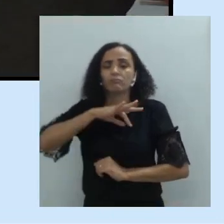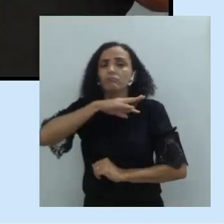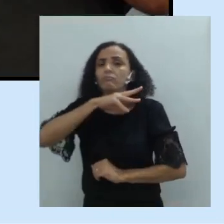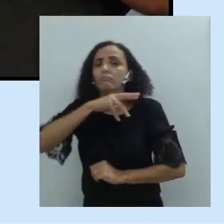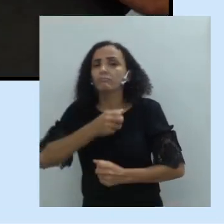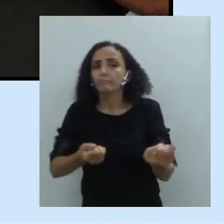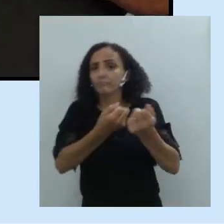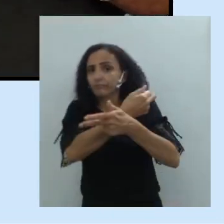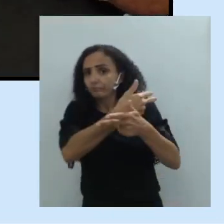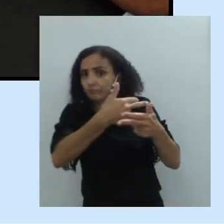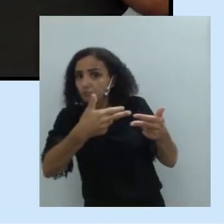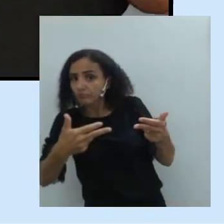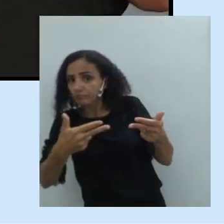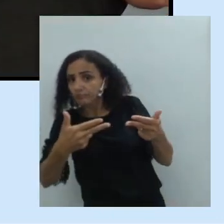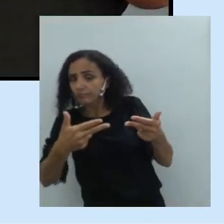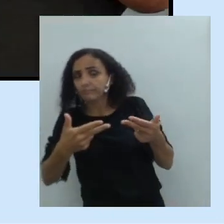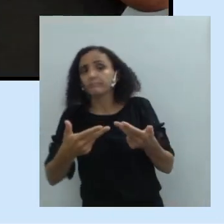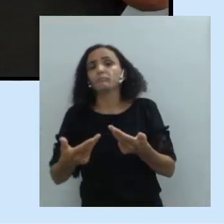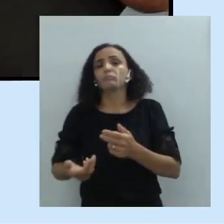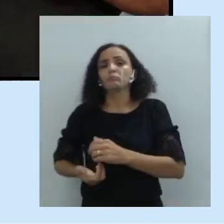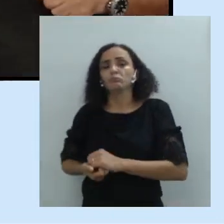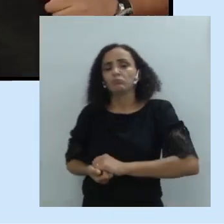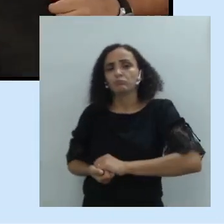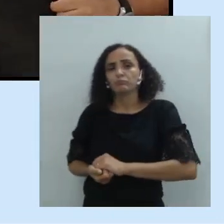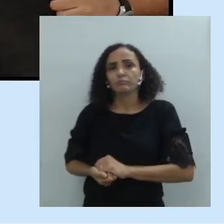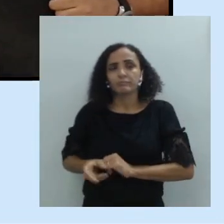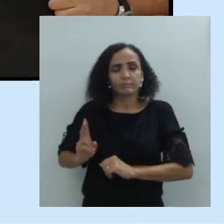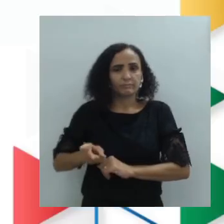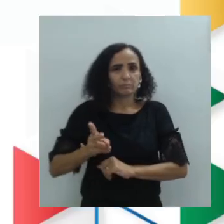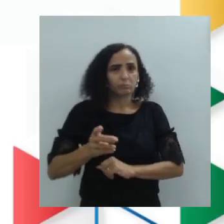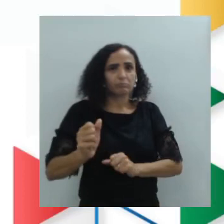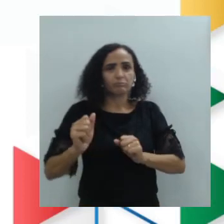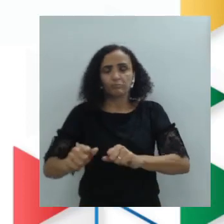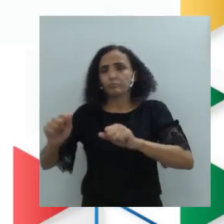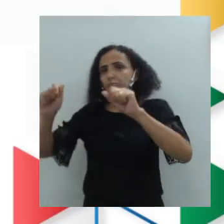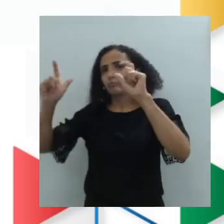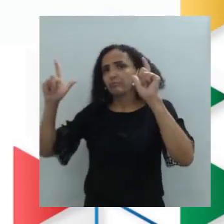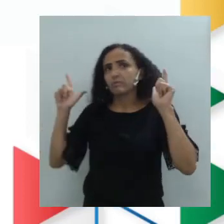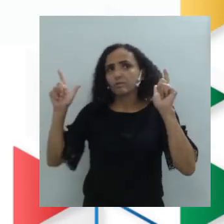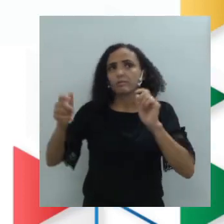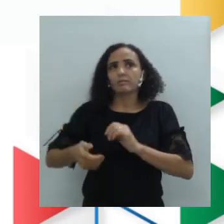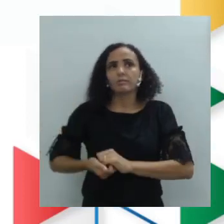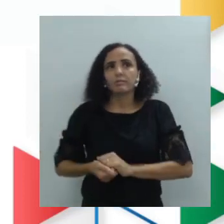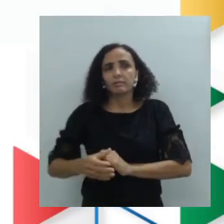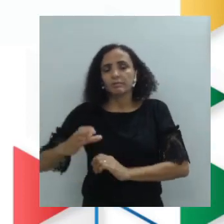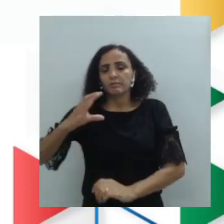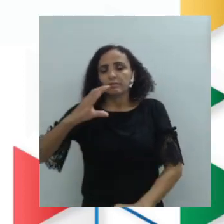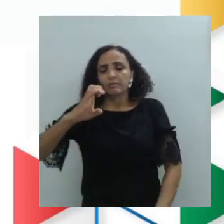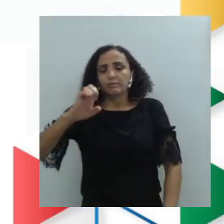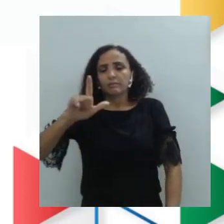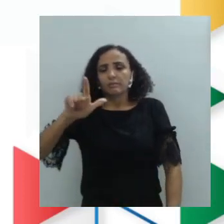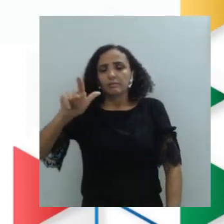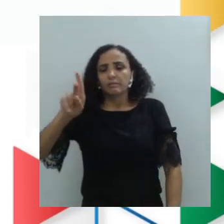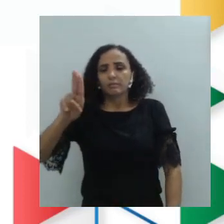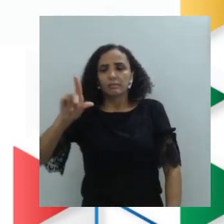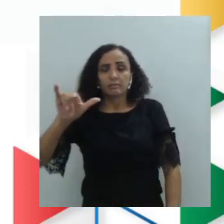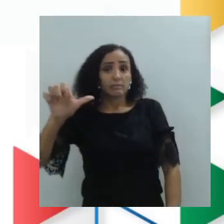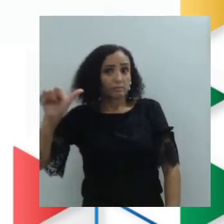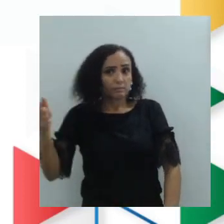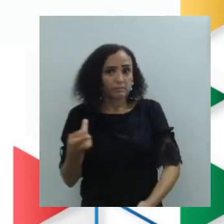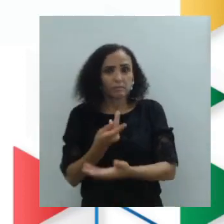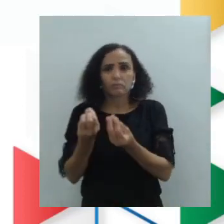animais, assim por diante, tá certo? Vamos lá, na tela, a célula, a base para a organização da